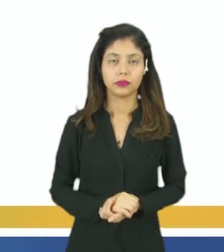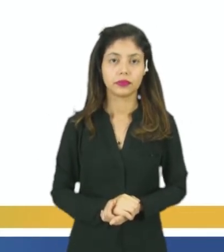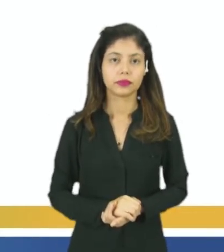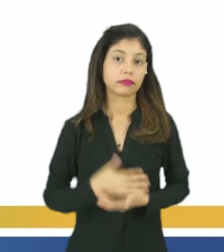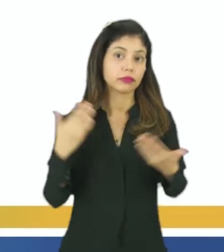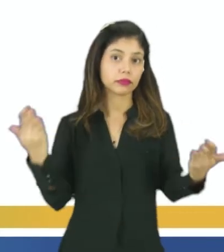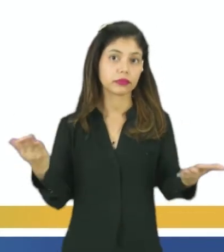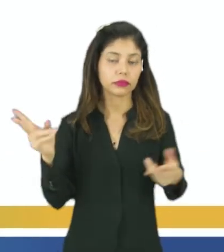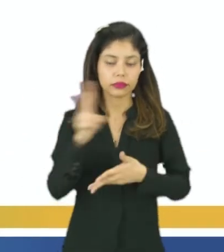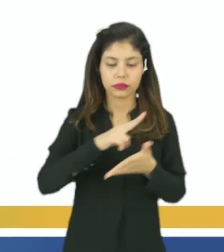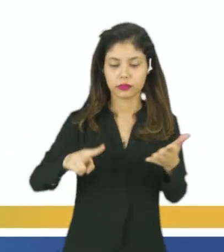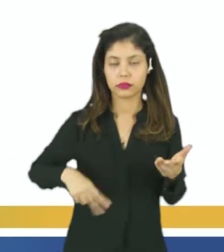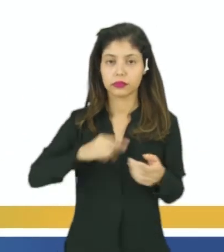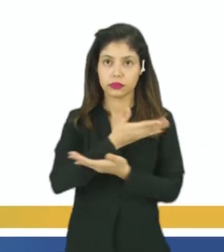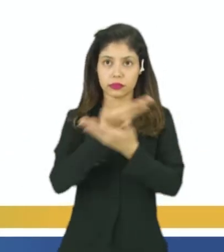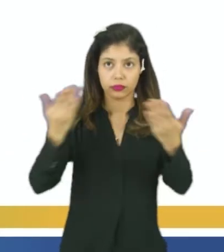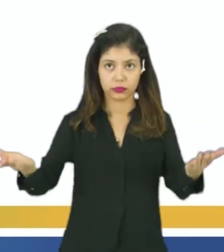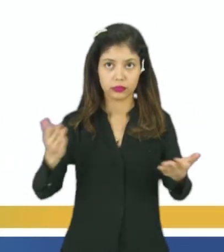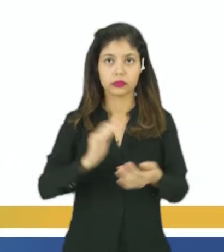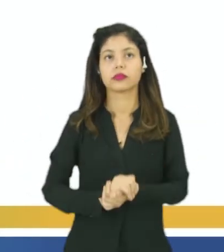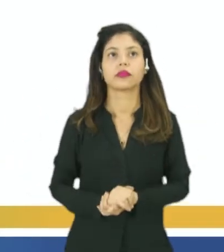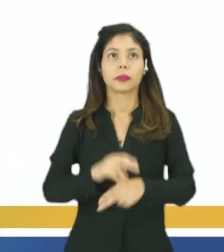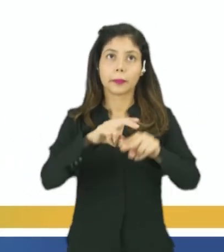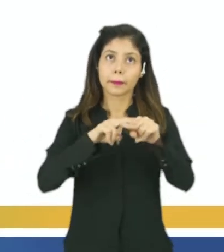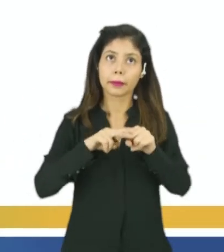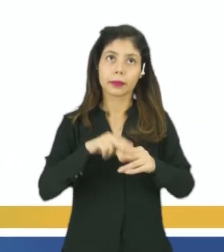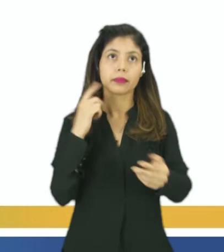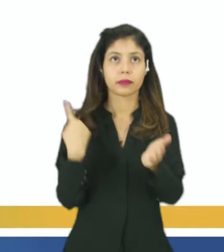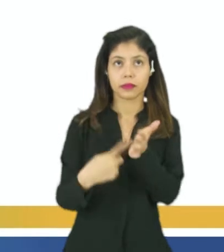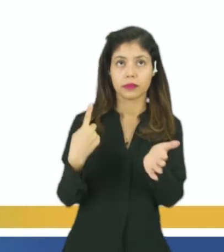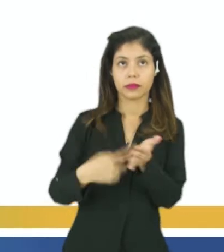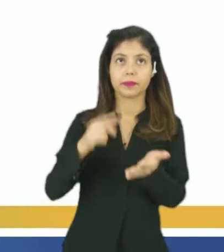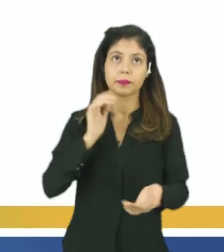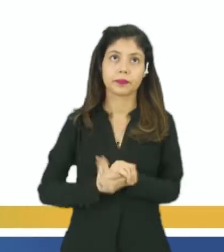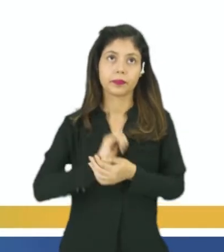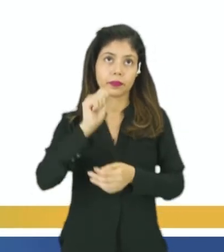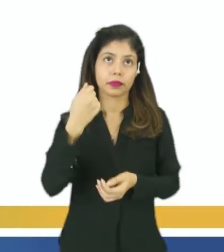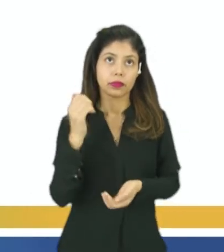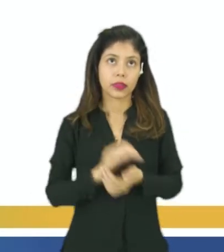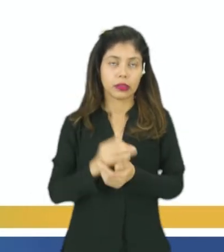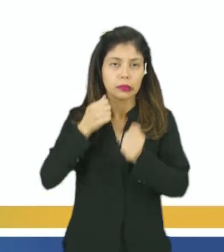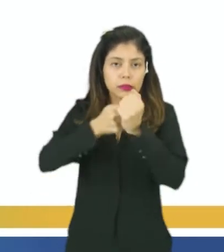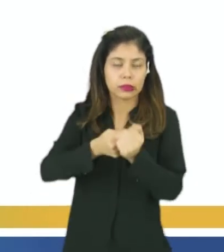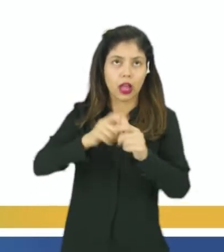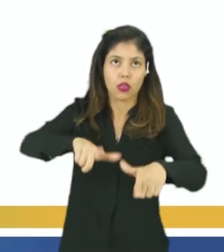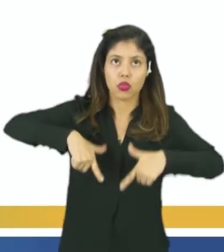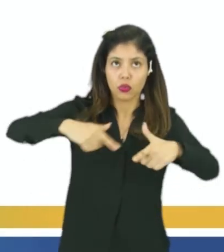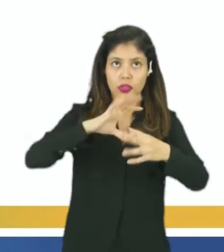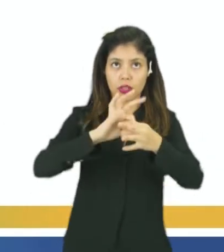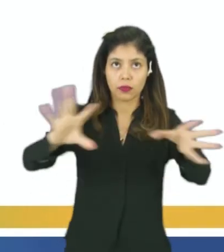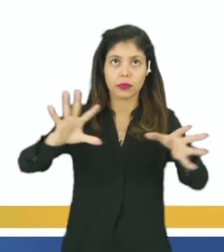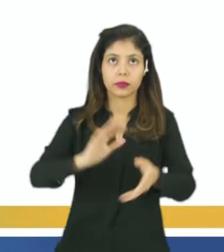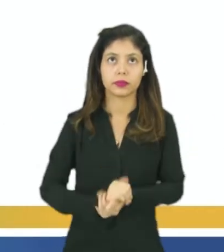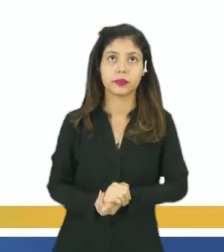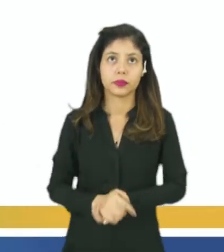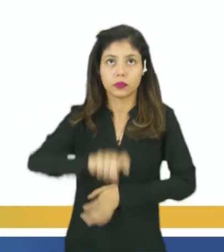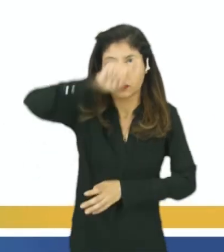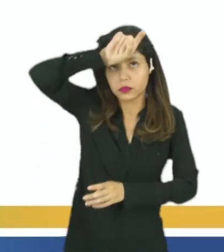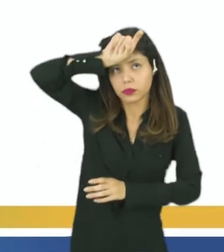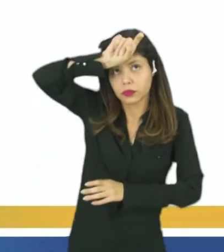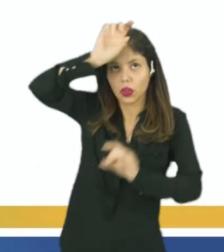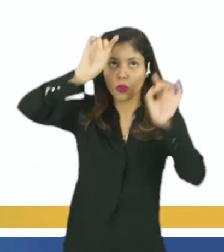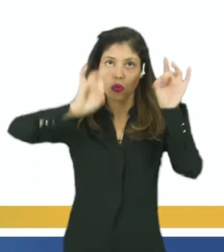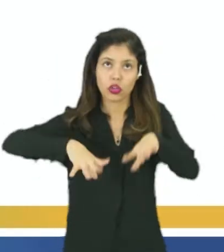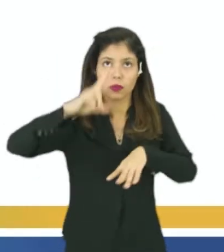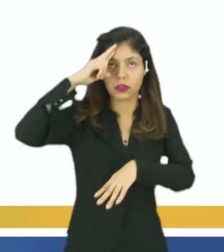E aí a gente vai ler essa charge para vocês. Por isso é considerado um símbolo da resistência e da luta por liberdade.